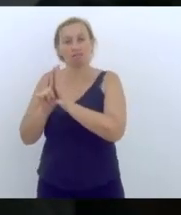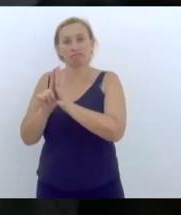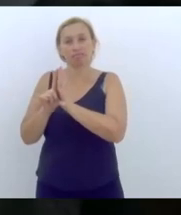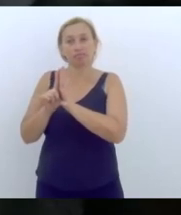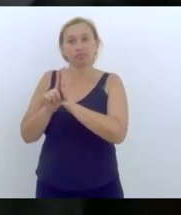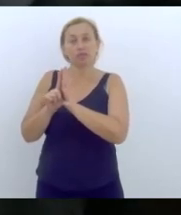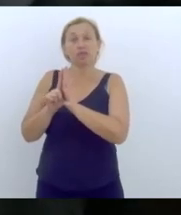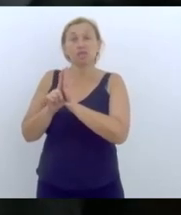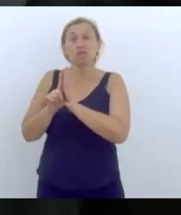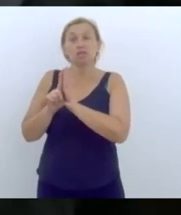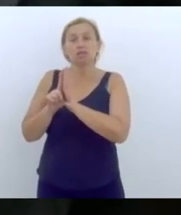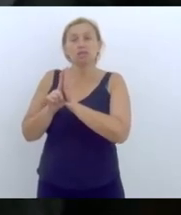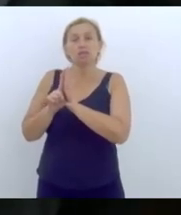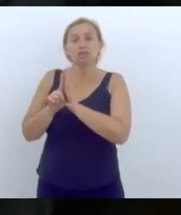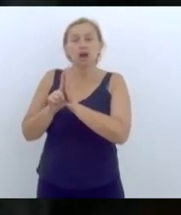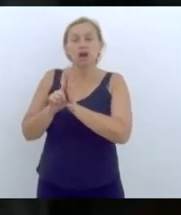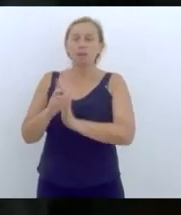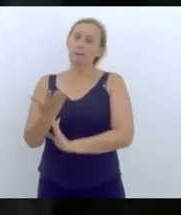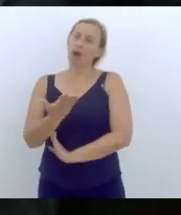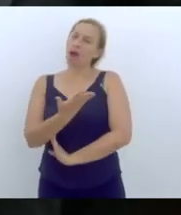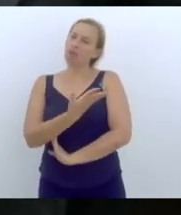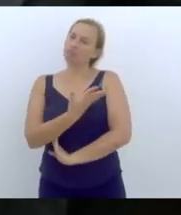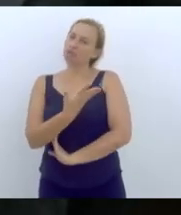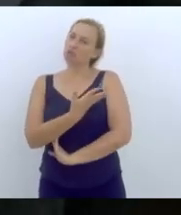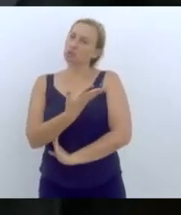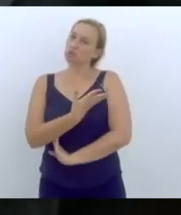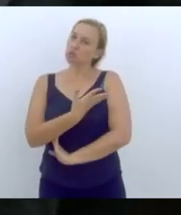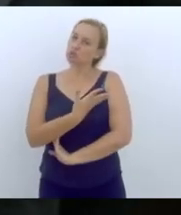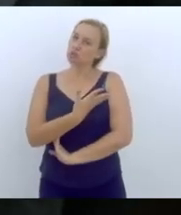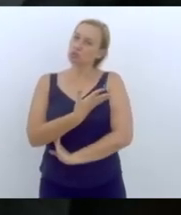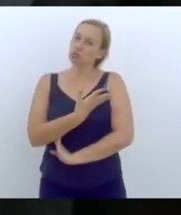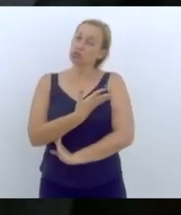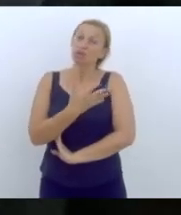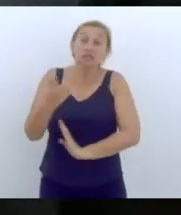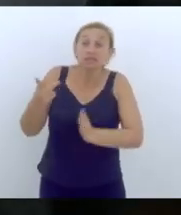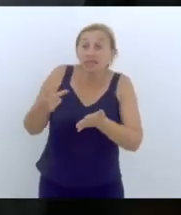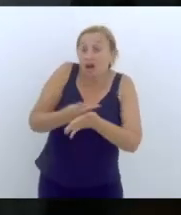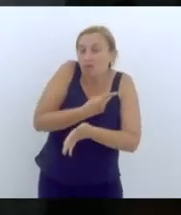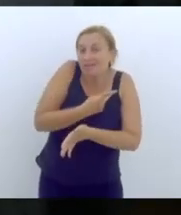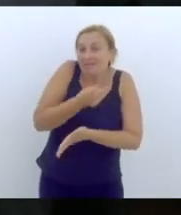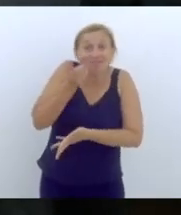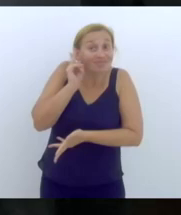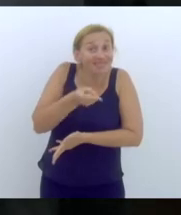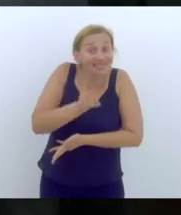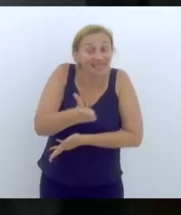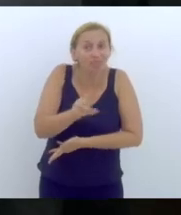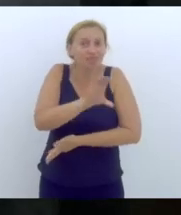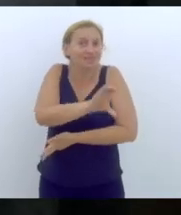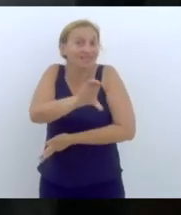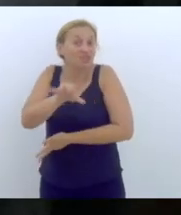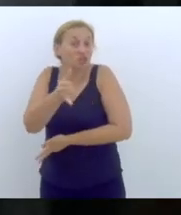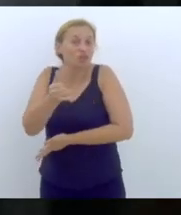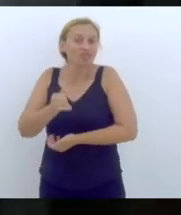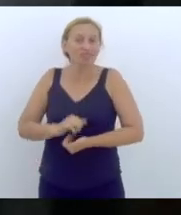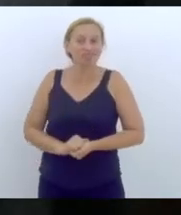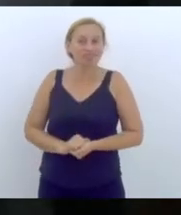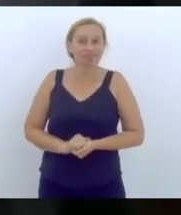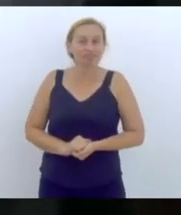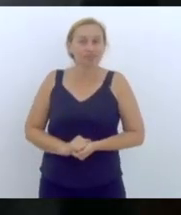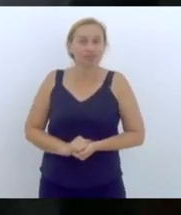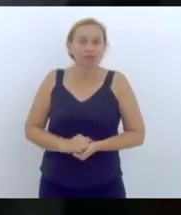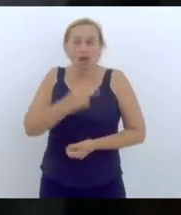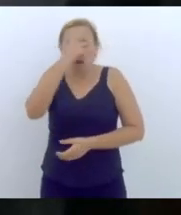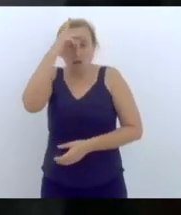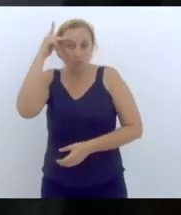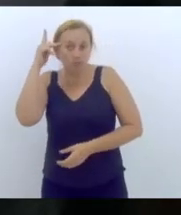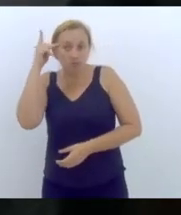E isso, meus queridos colegas, está acontecendo o tempo inteiro na CCJ. Alguém